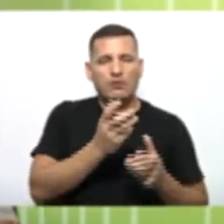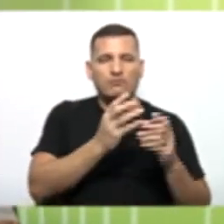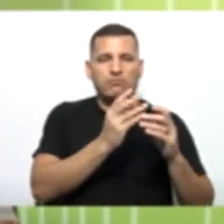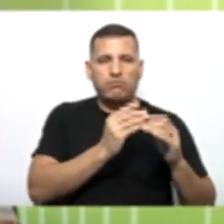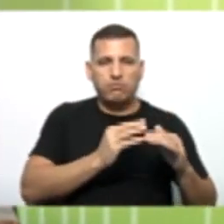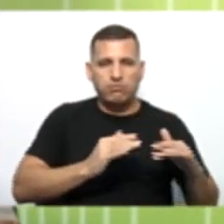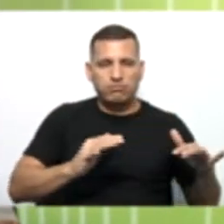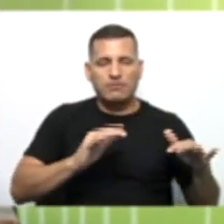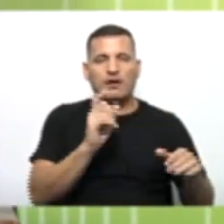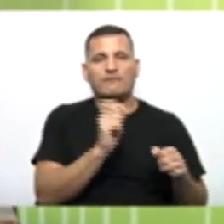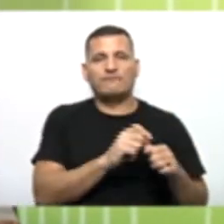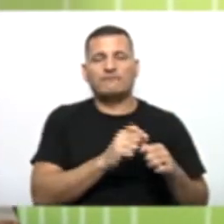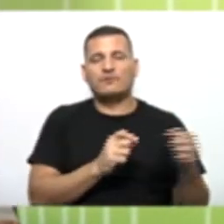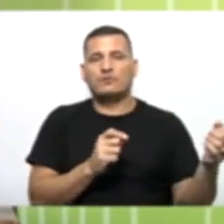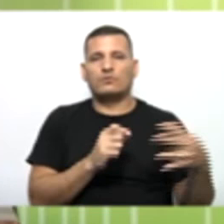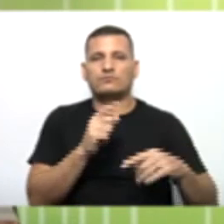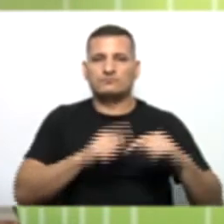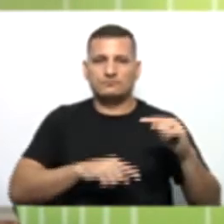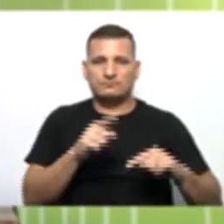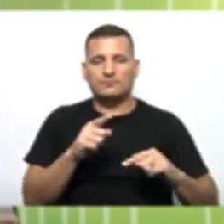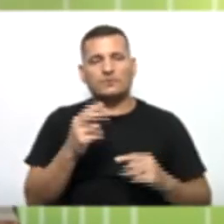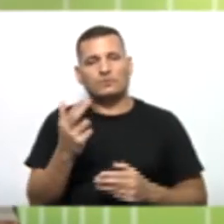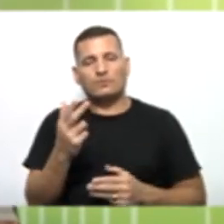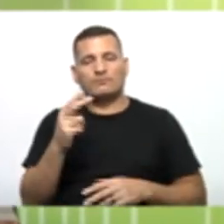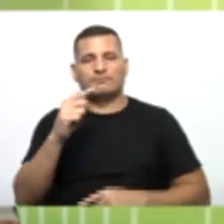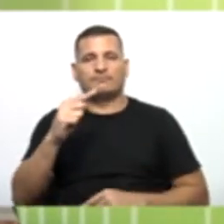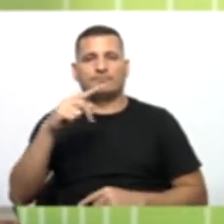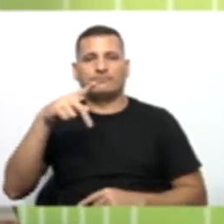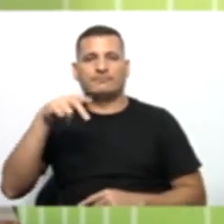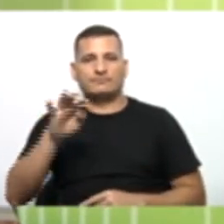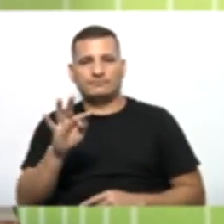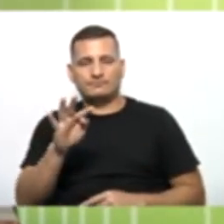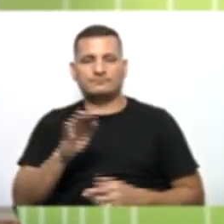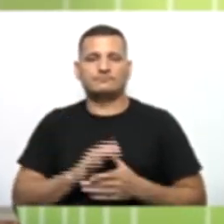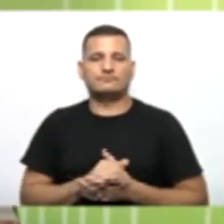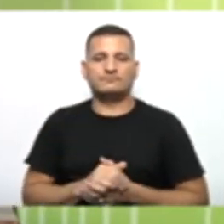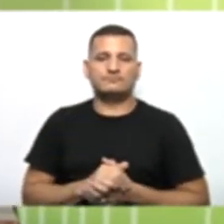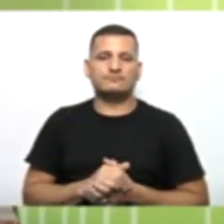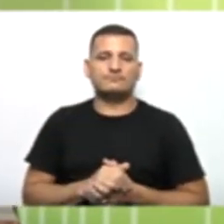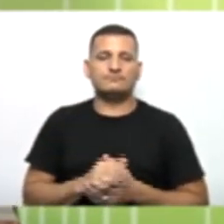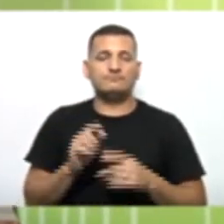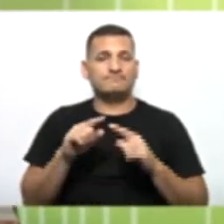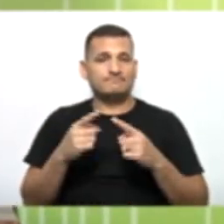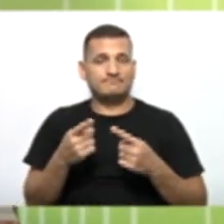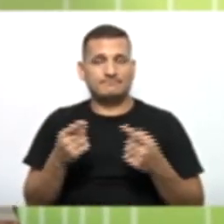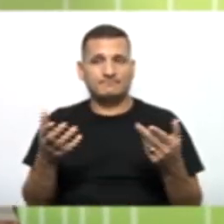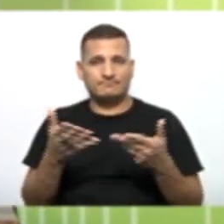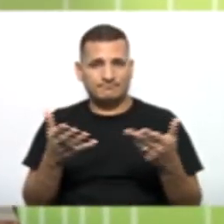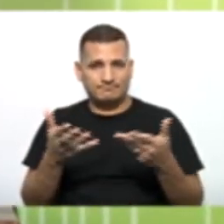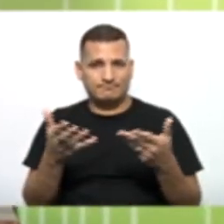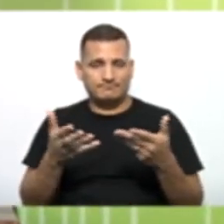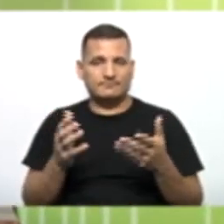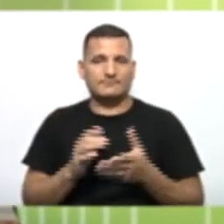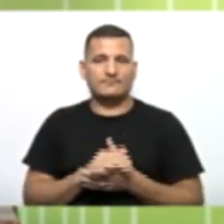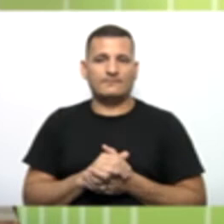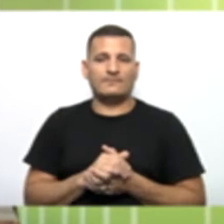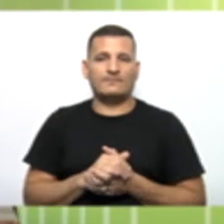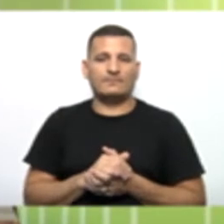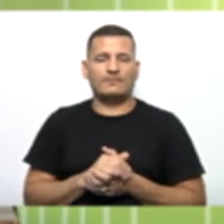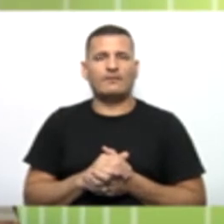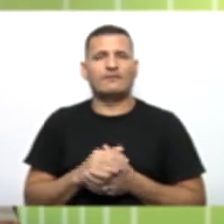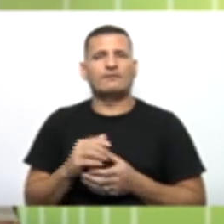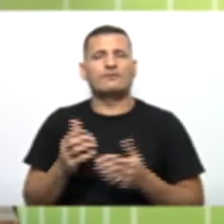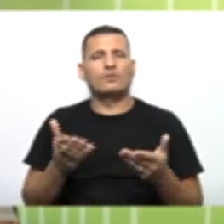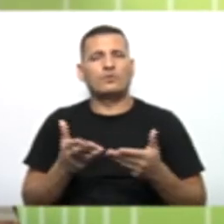novos produtos. A mesma coisa com as garrafas PET. Mas, hoje em dia também, há um